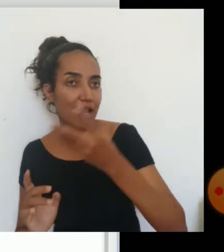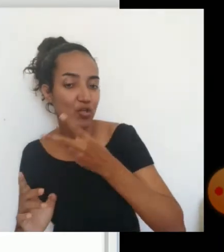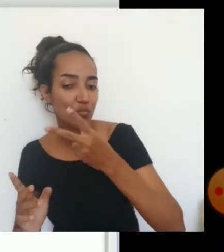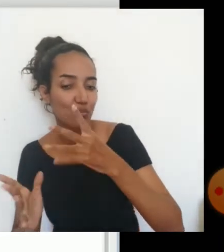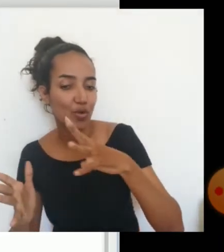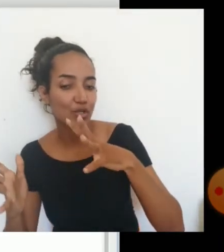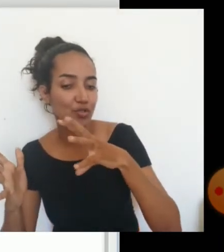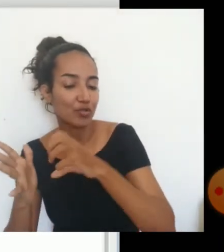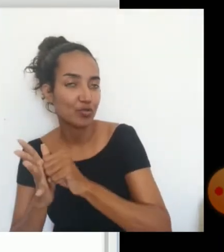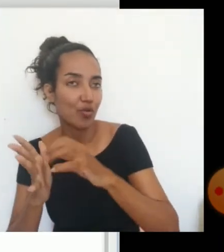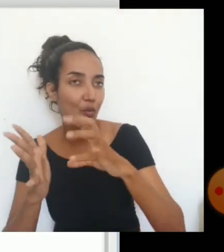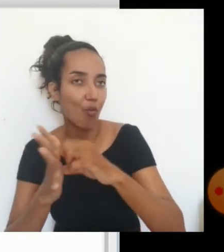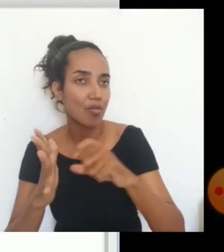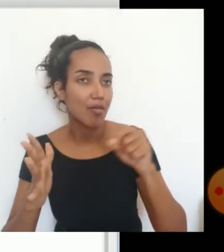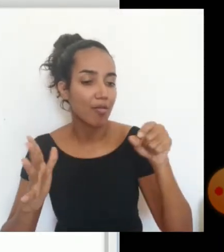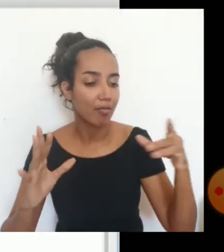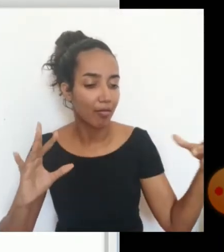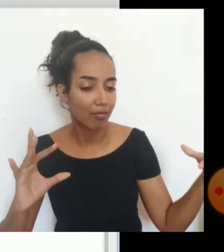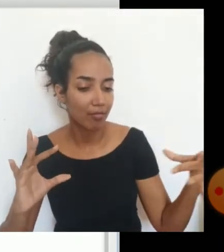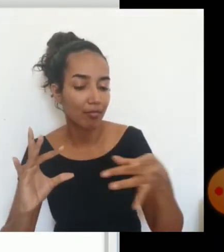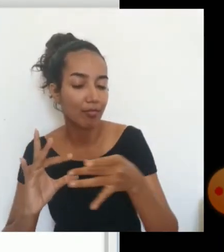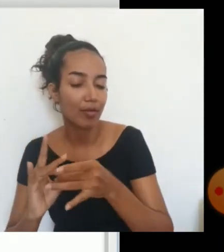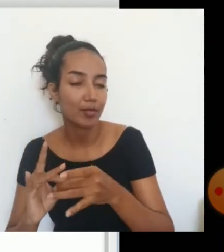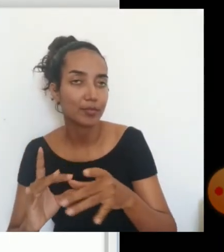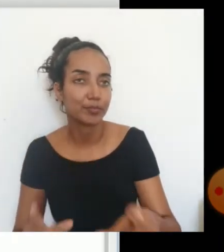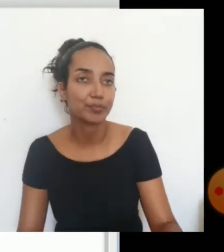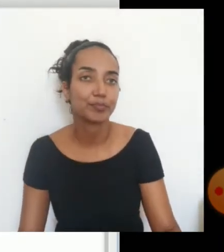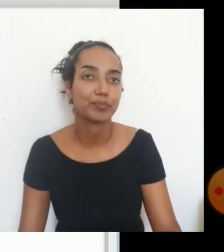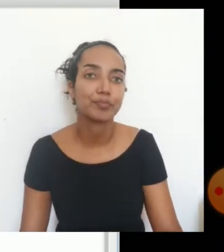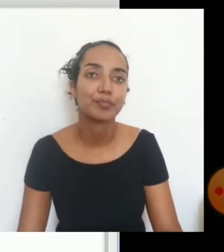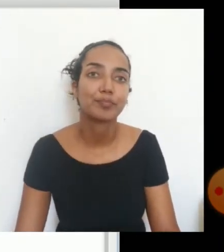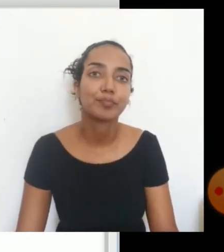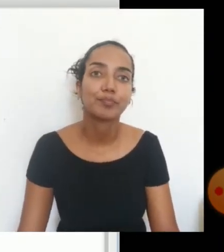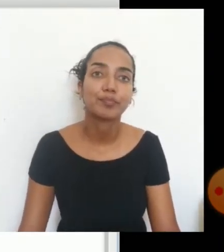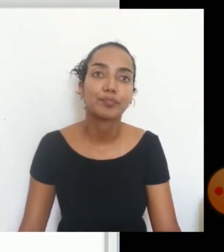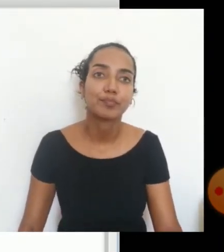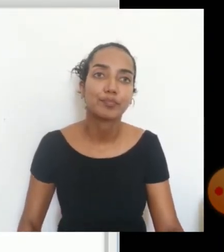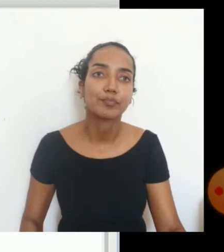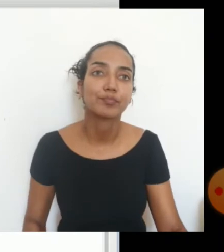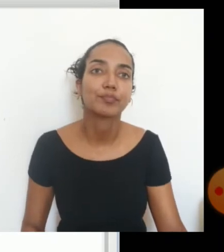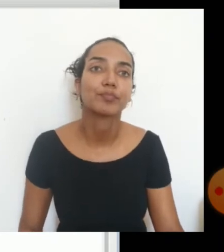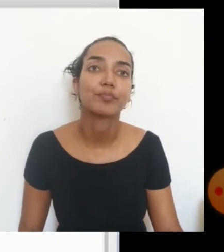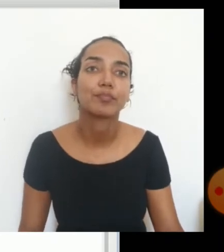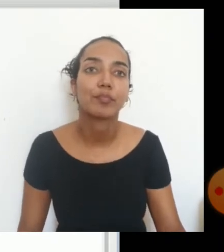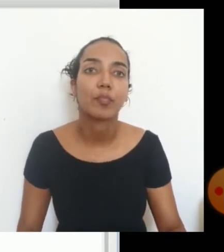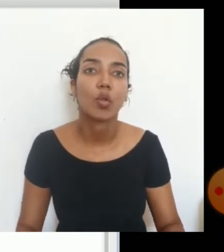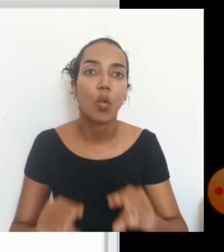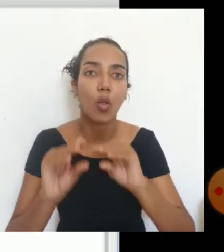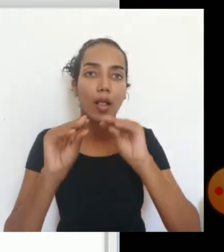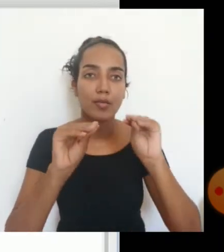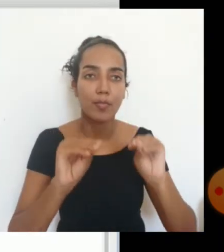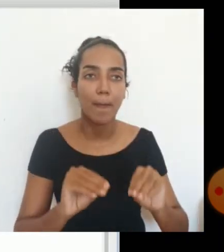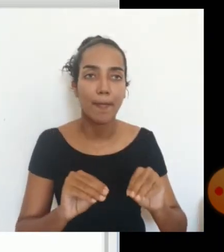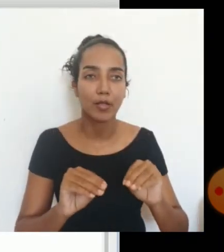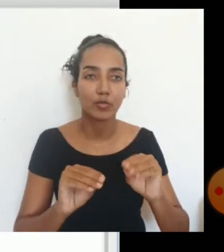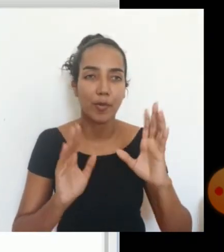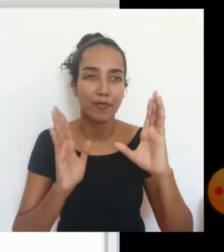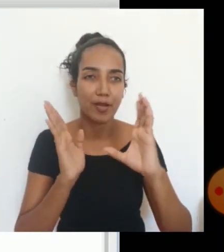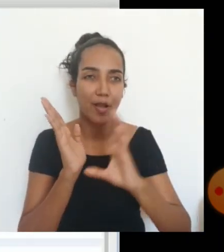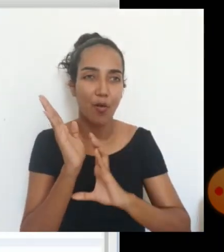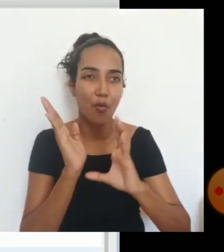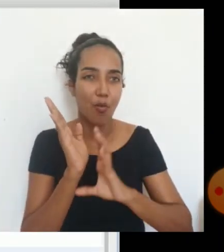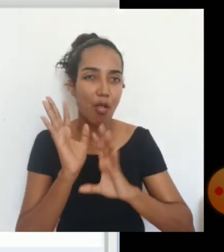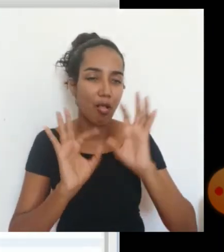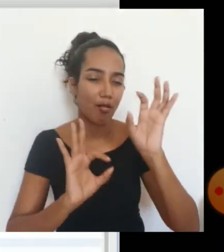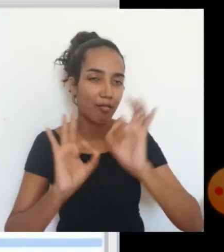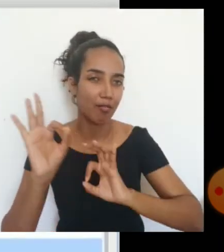código um pouco mais organizado. Né? Aqui tem a conta 1, aqui a conta 2 e o cliente José. Né? A